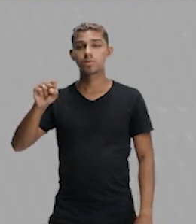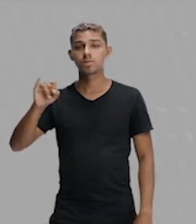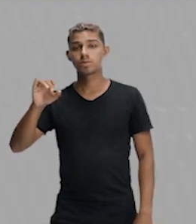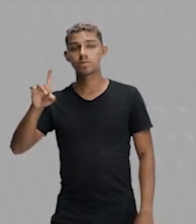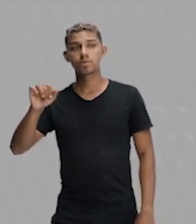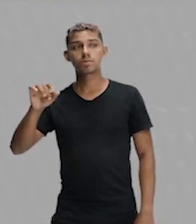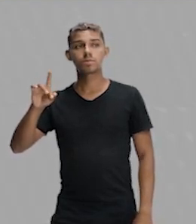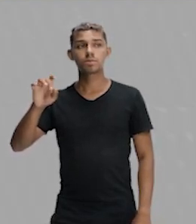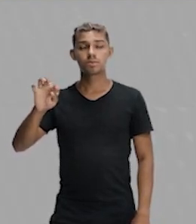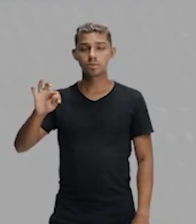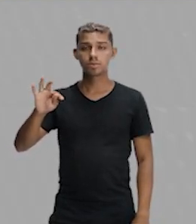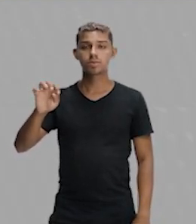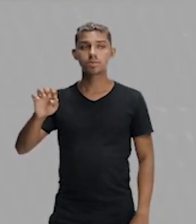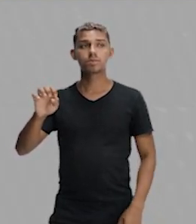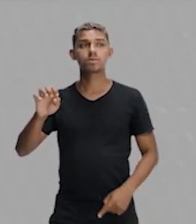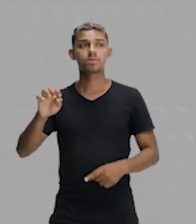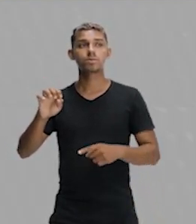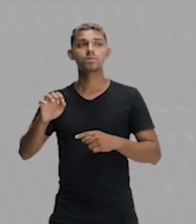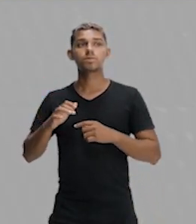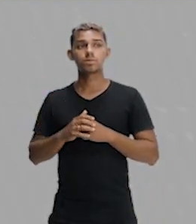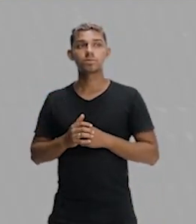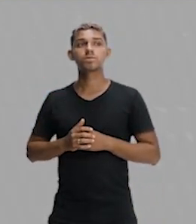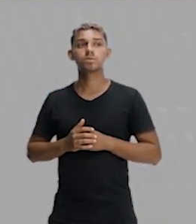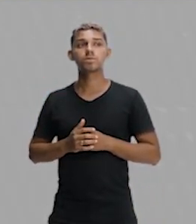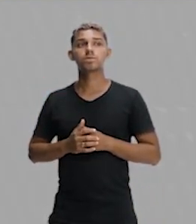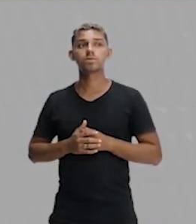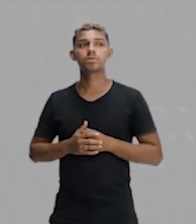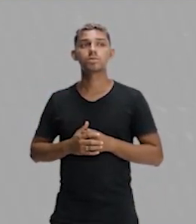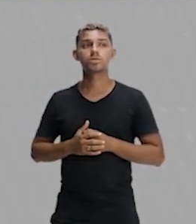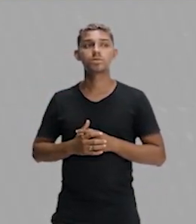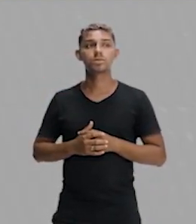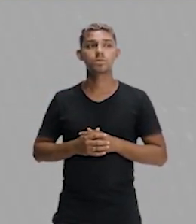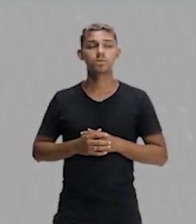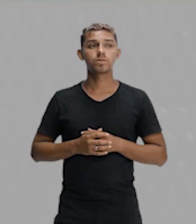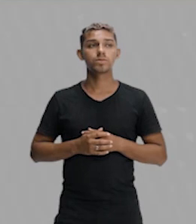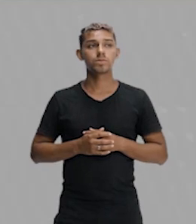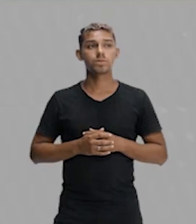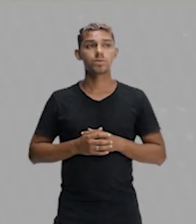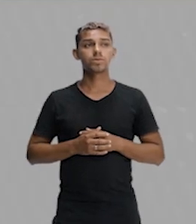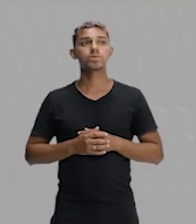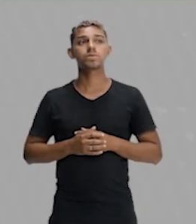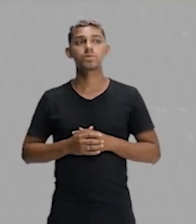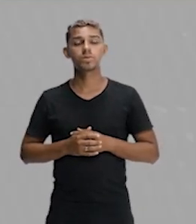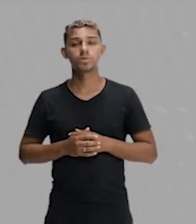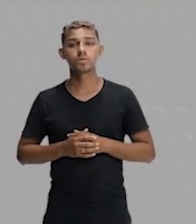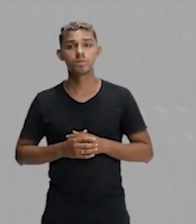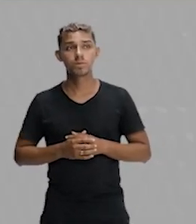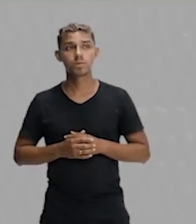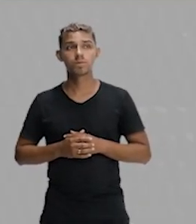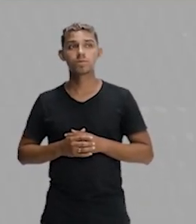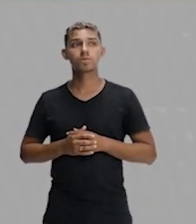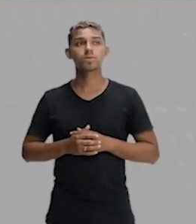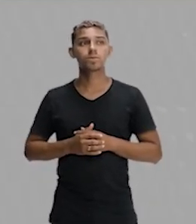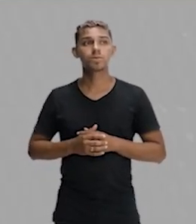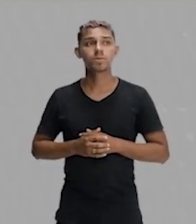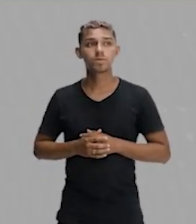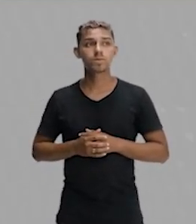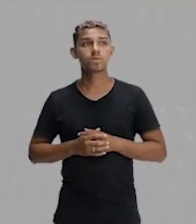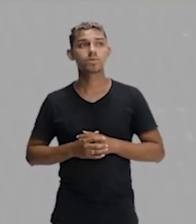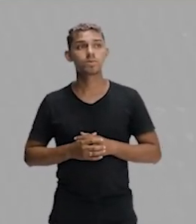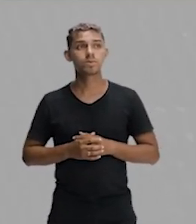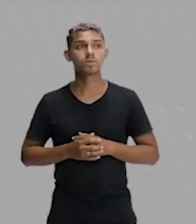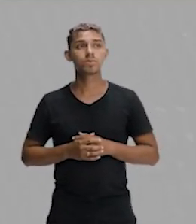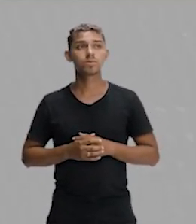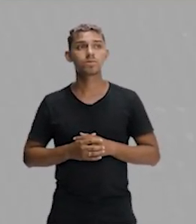dividido por 2 vezes a permissividade absoluta do meio, ok? Então, nós temos aqui